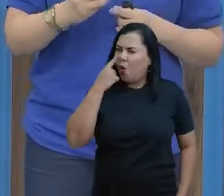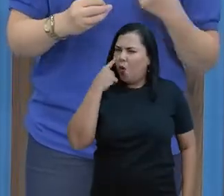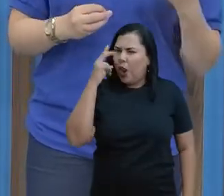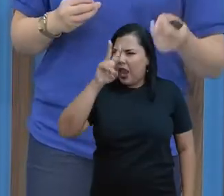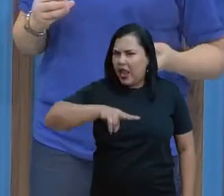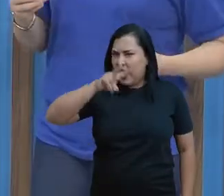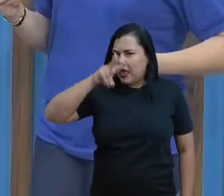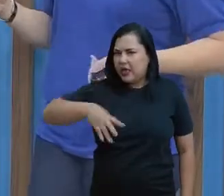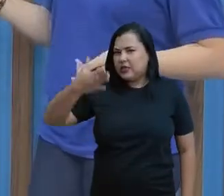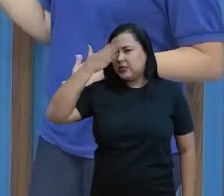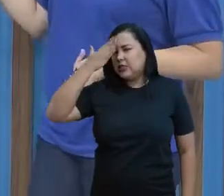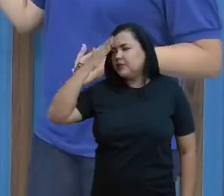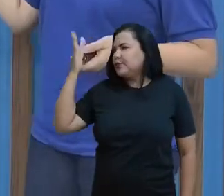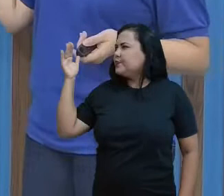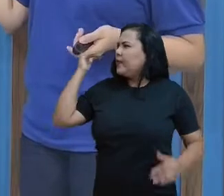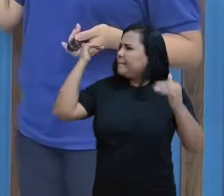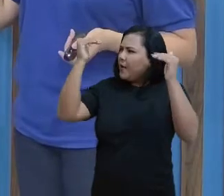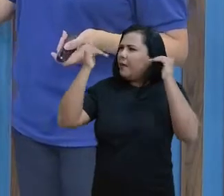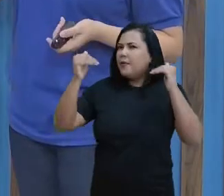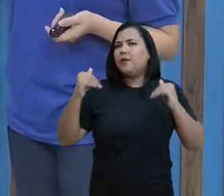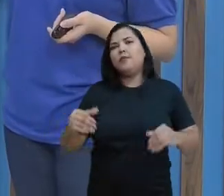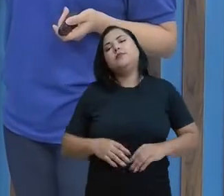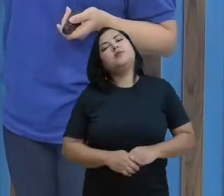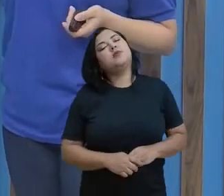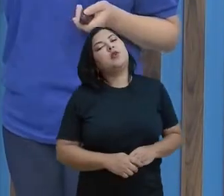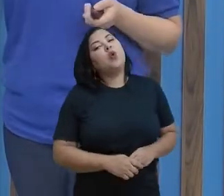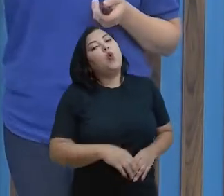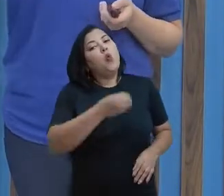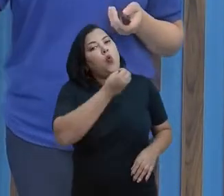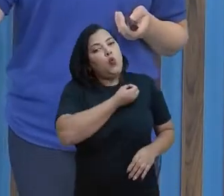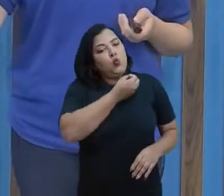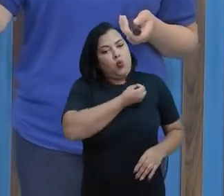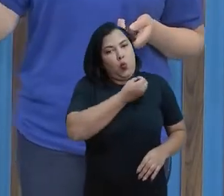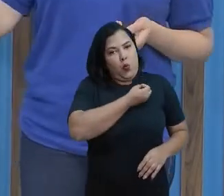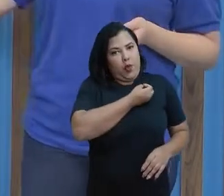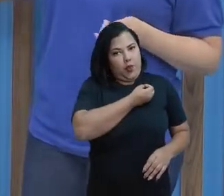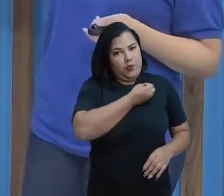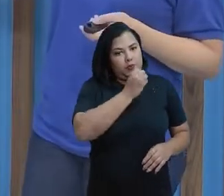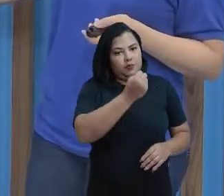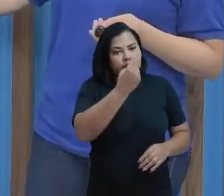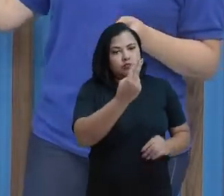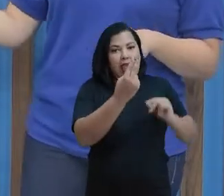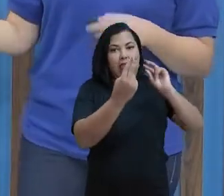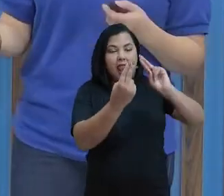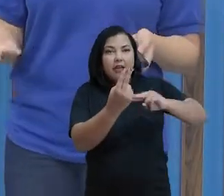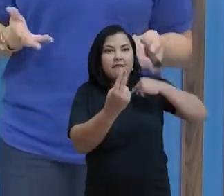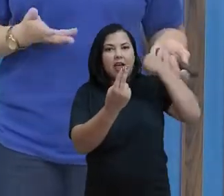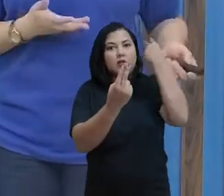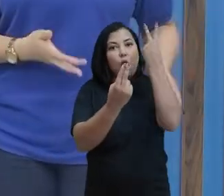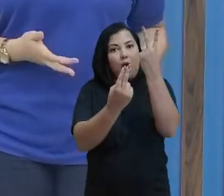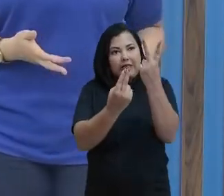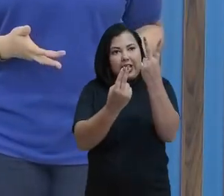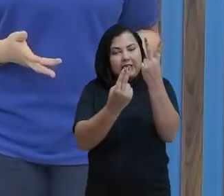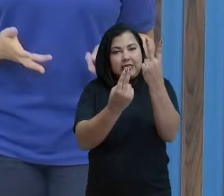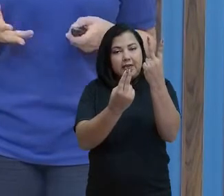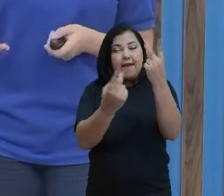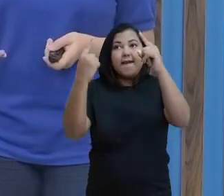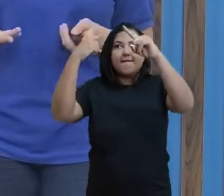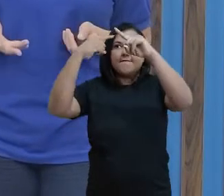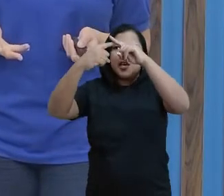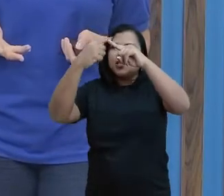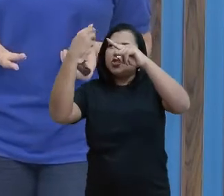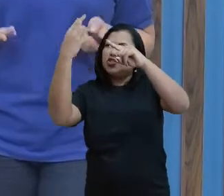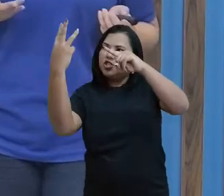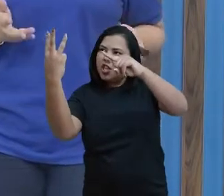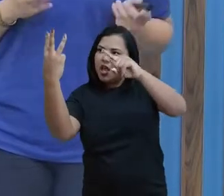entender cada passo. Então, você vai pegar ali, ó, um número elevado ao quadrado e o triplo é multiplicar por 3, né? Então,